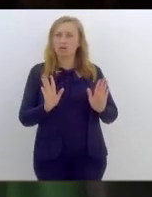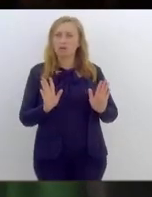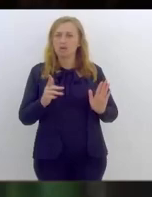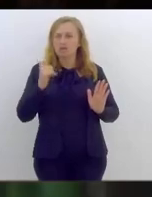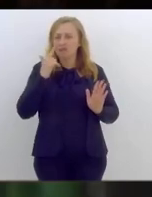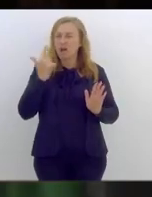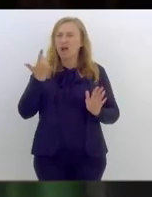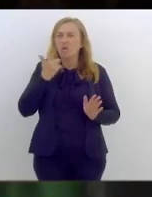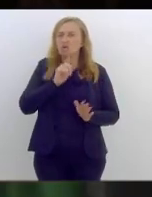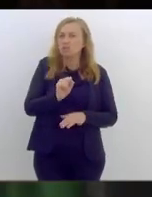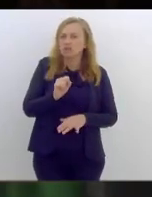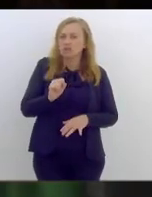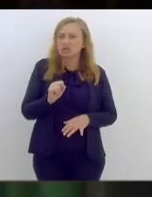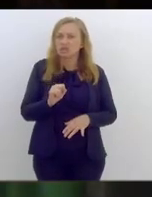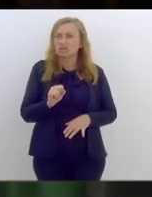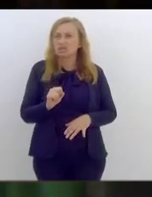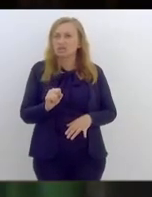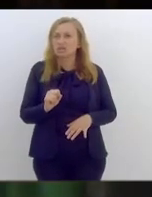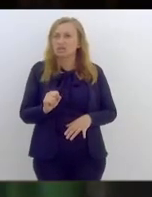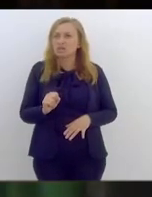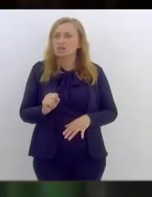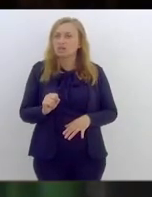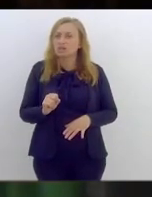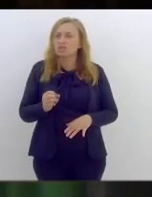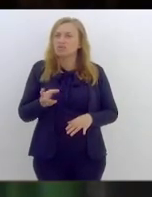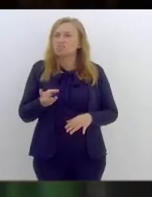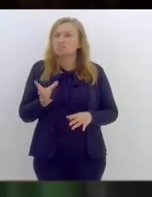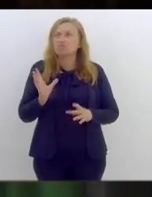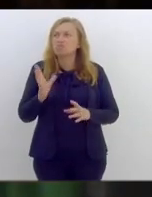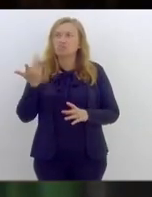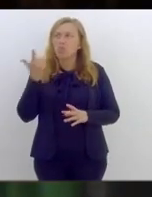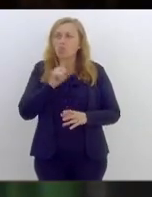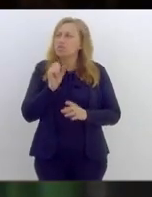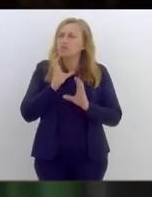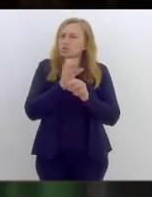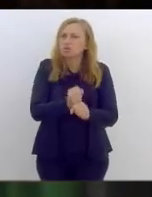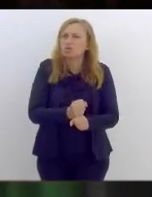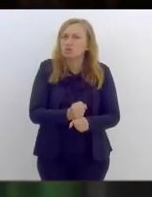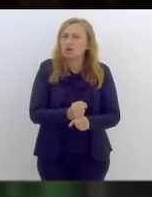estamos conseguindo. Conseguindo que conta essa que não fecha? O